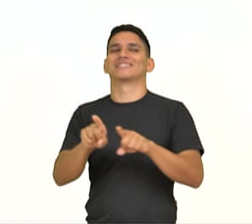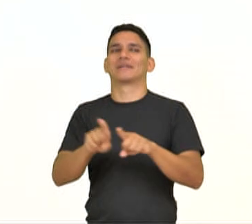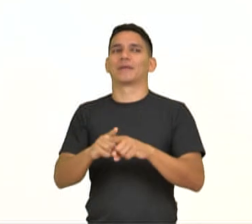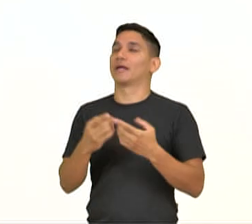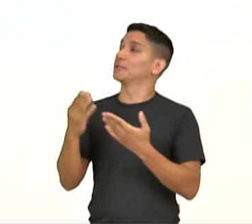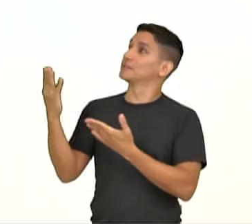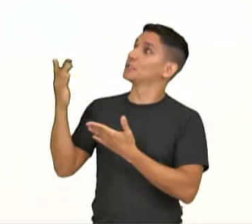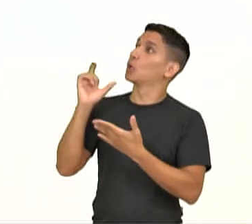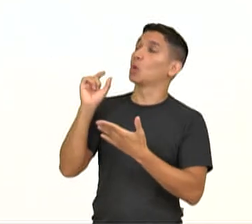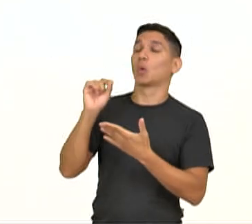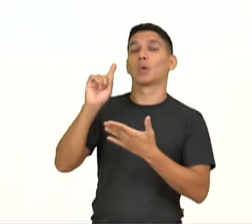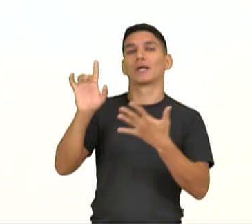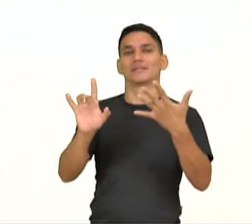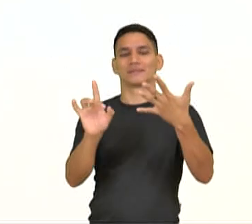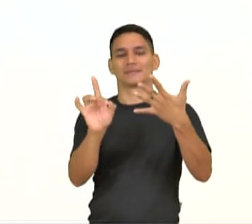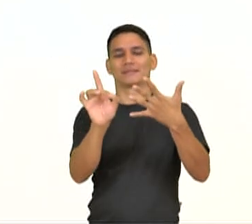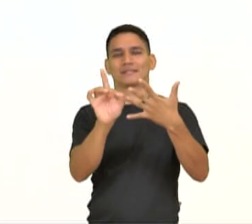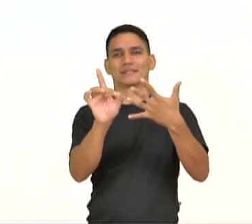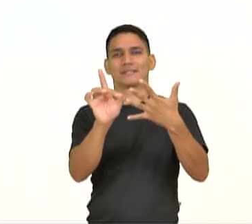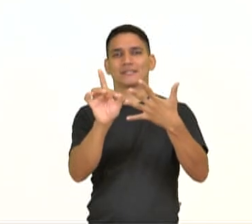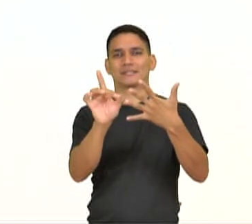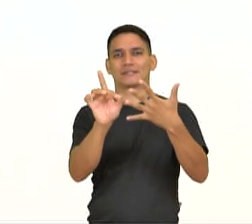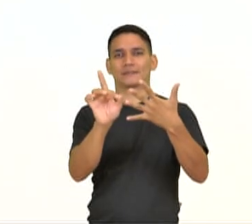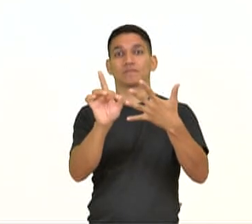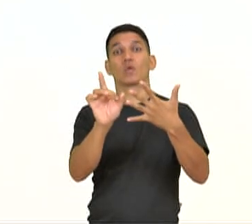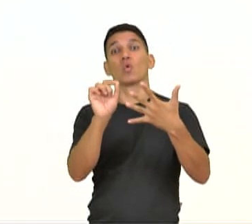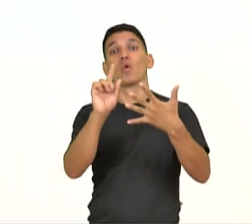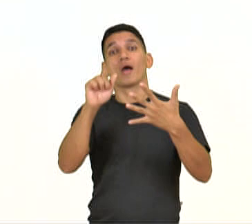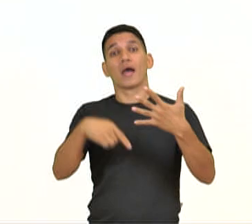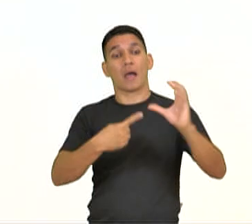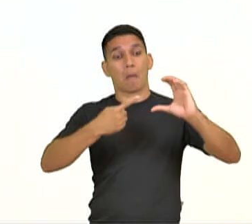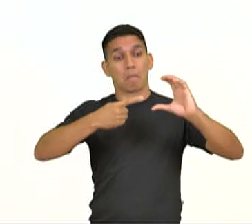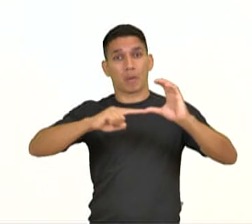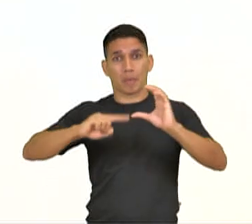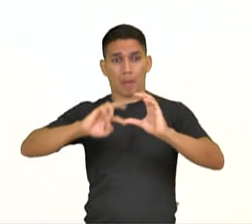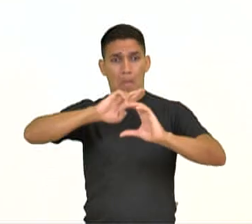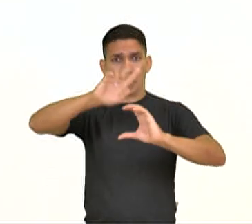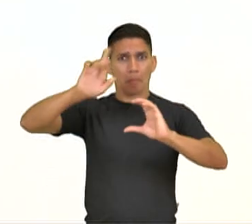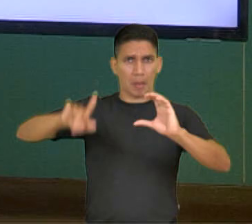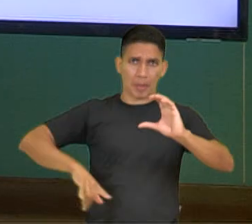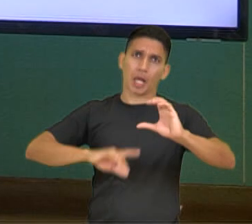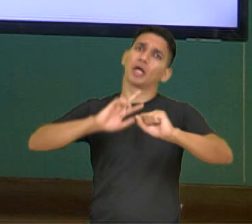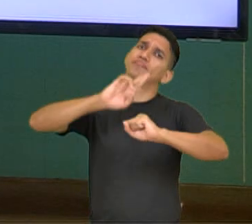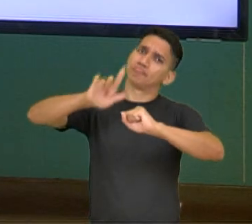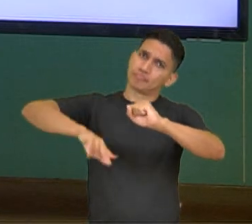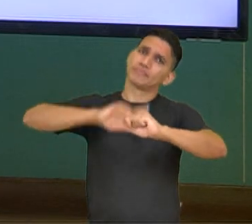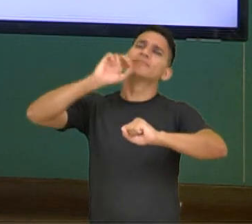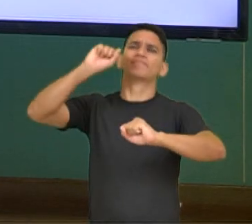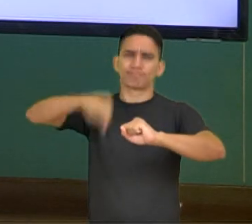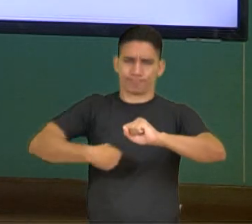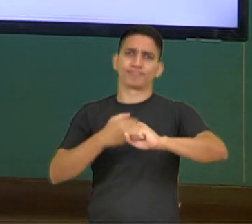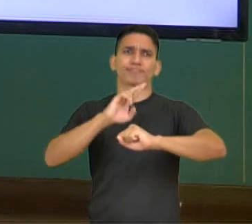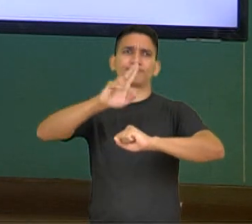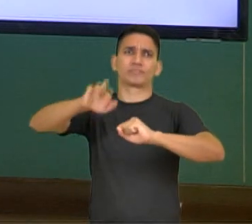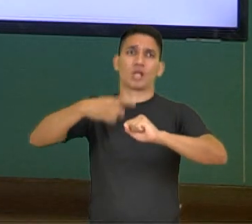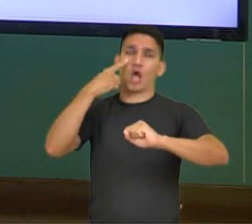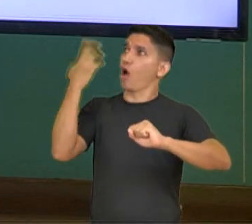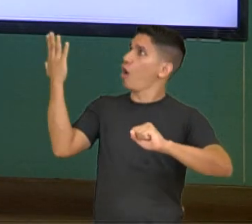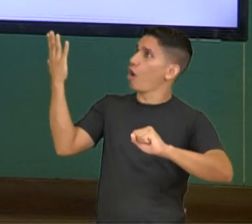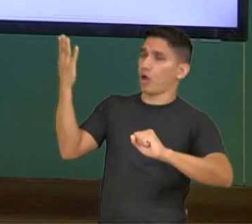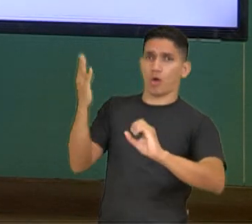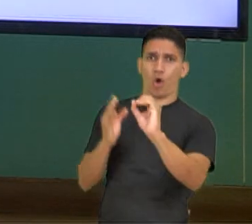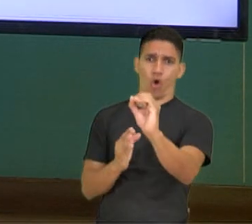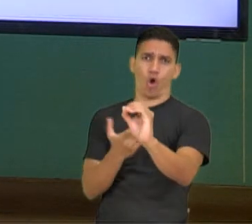é a alternativa D. É uma cadeia heterogênea? Sim, é uma cadeia heterogênea. Observe aqui